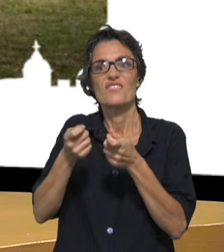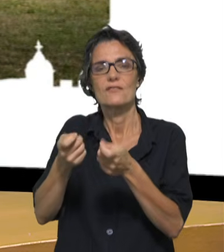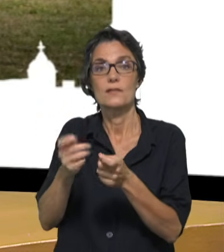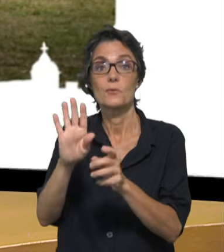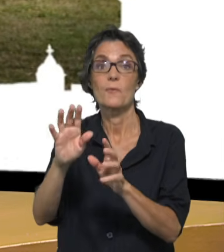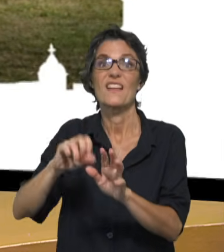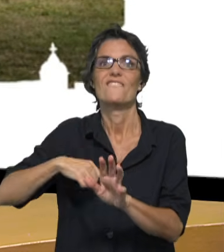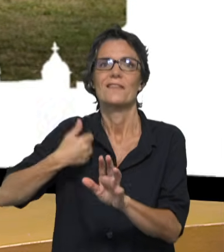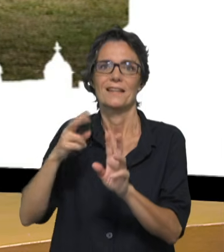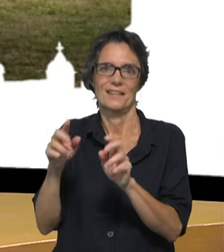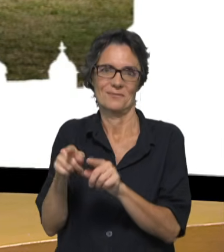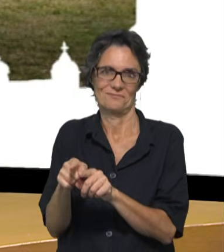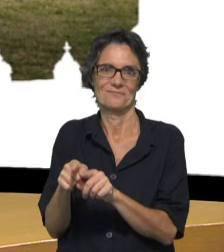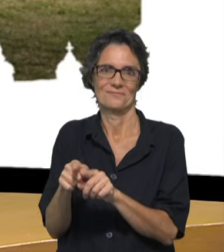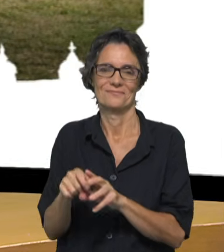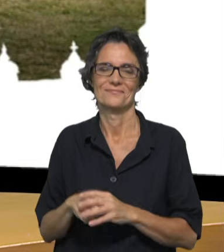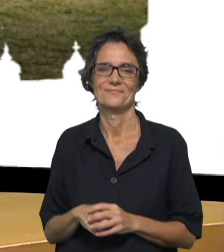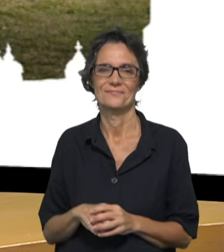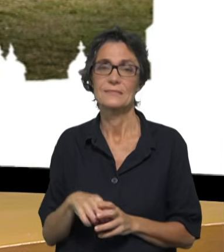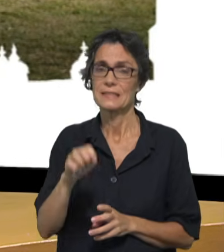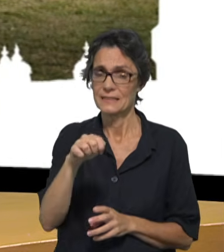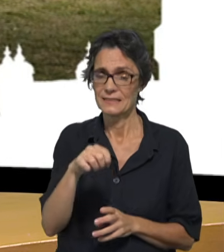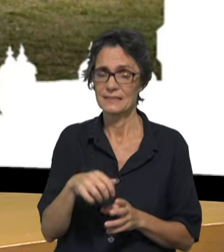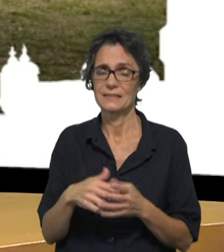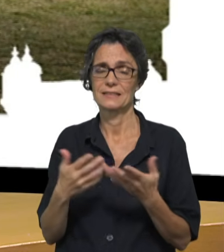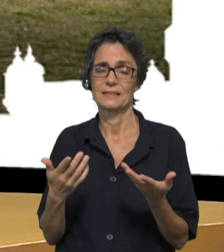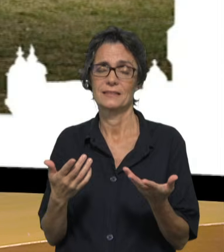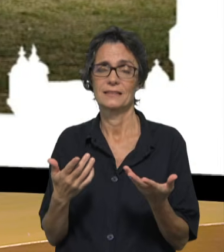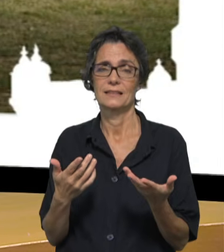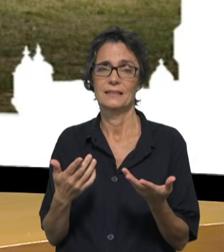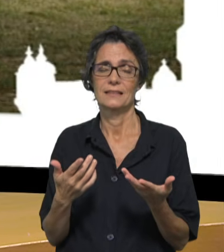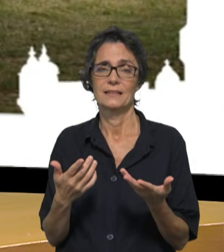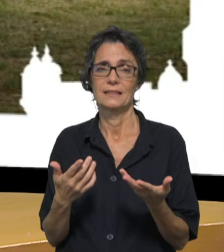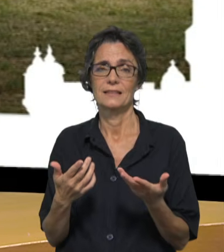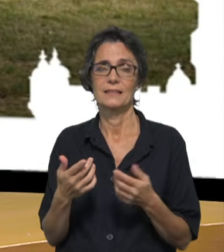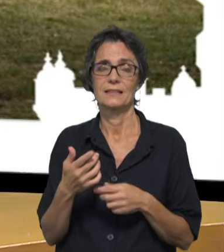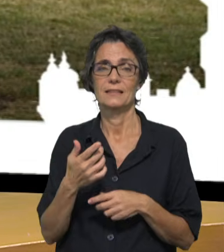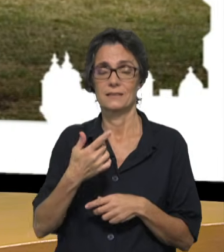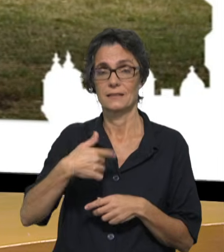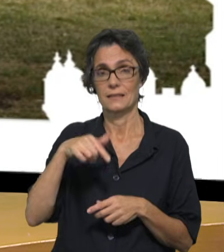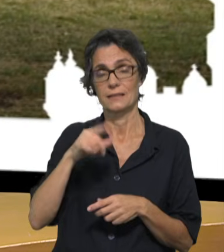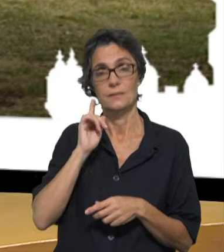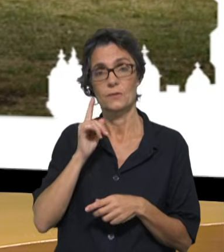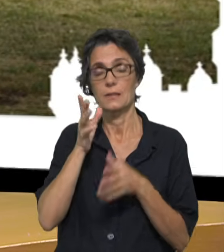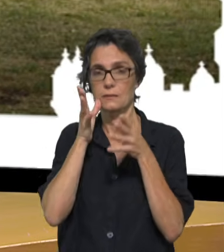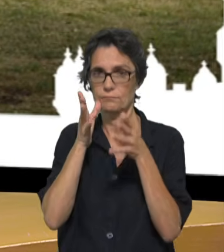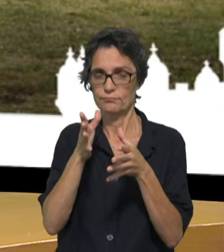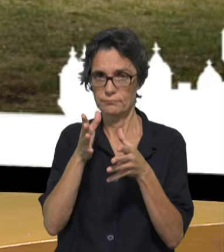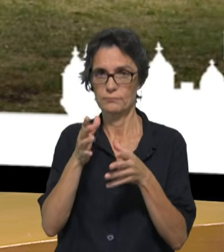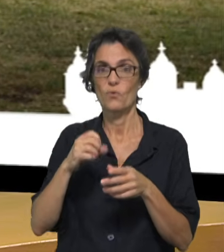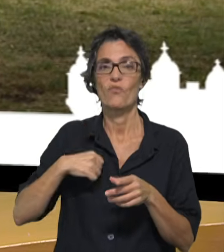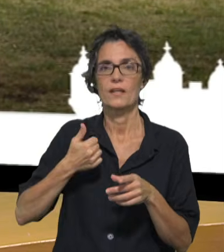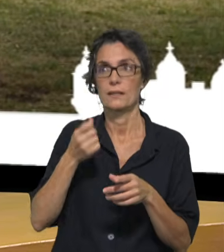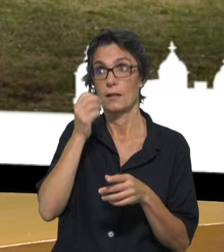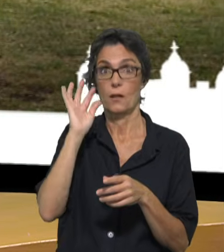naturais. A parte dos investimentos verdes, nós lembramos, obviamente, da questão da natureza, a questão dos